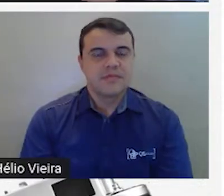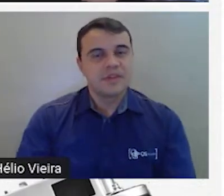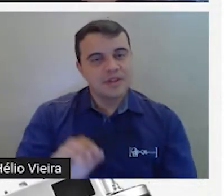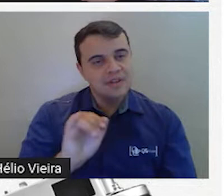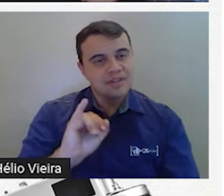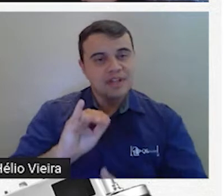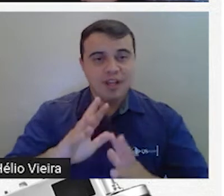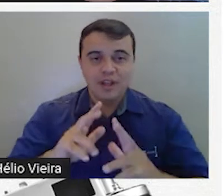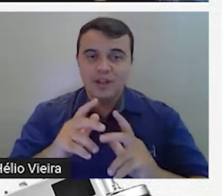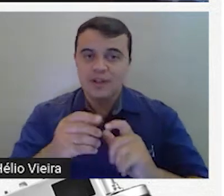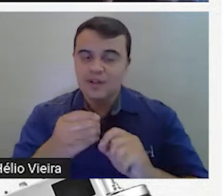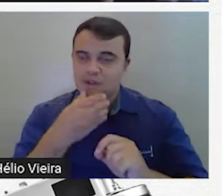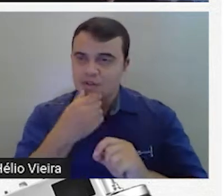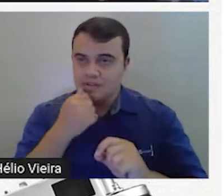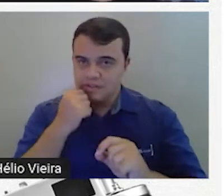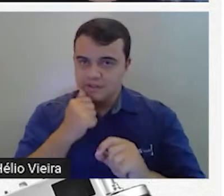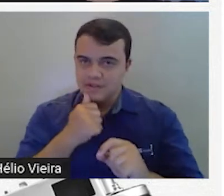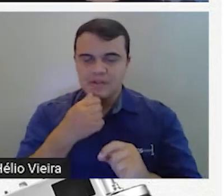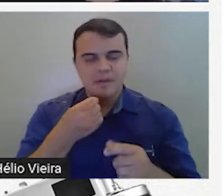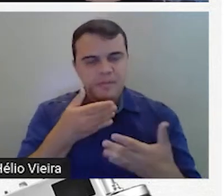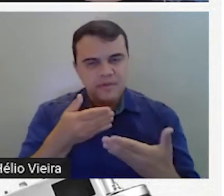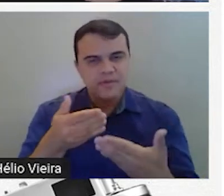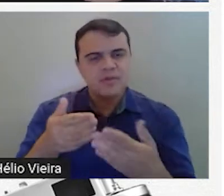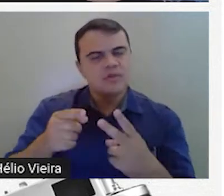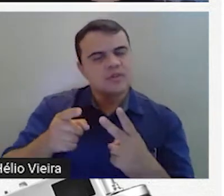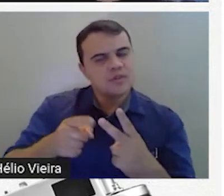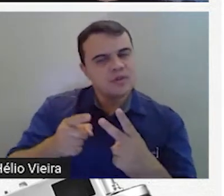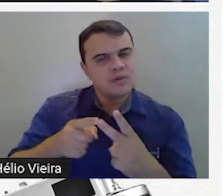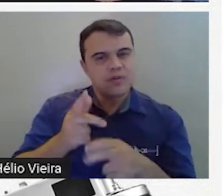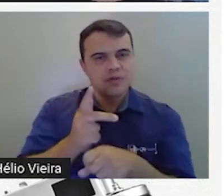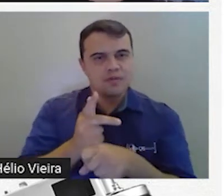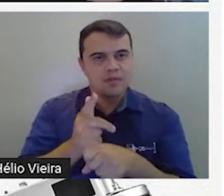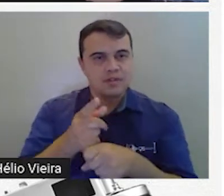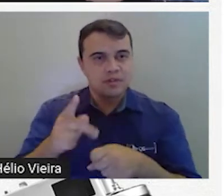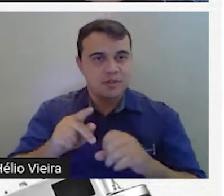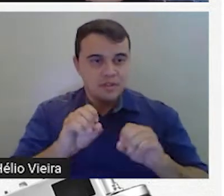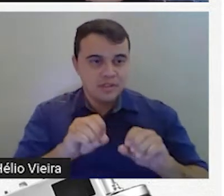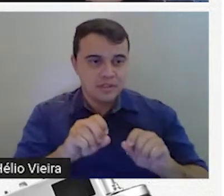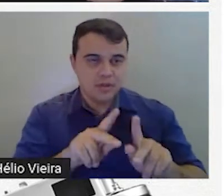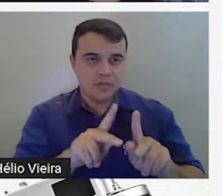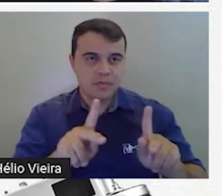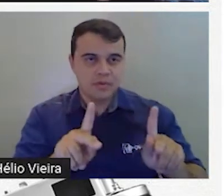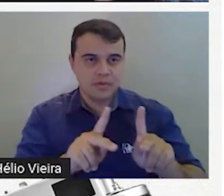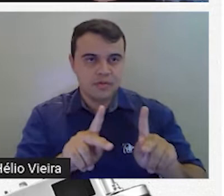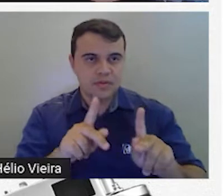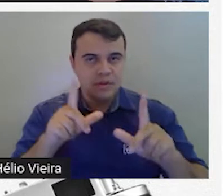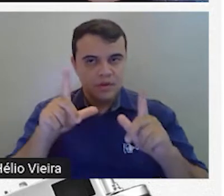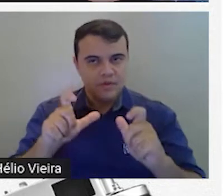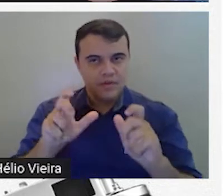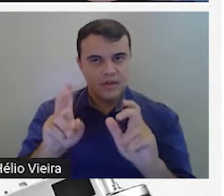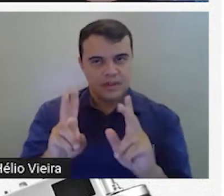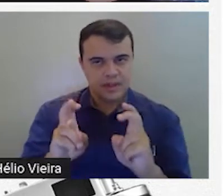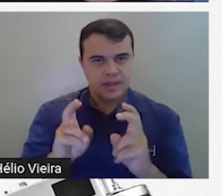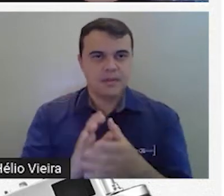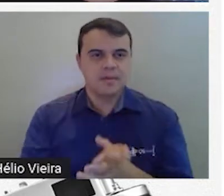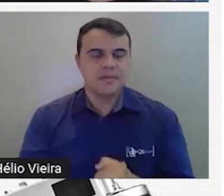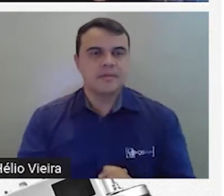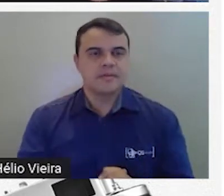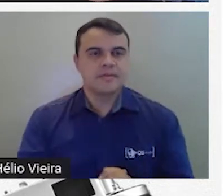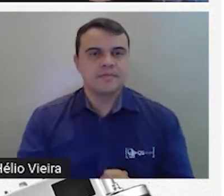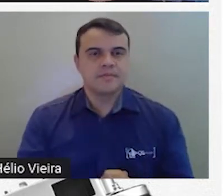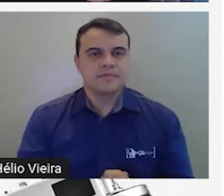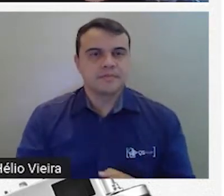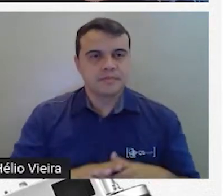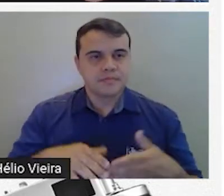Olá a todos e todas, bem-vindo ao nosso segundo episódio da formação de professores sobre fotografia.